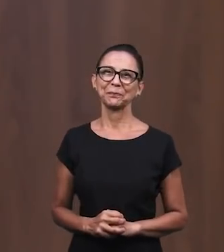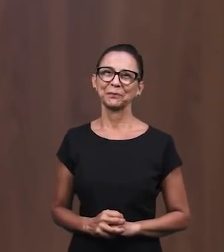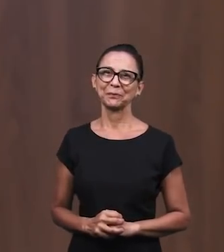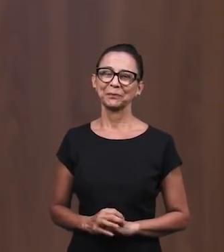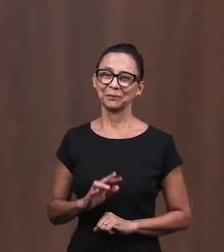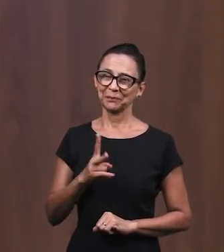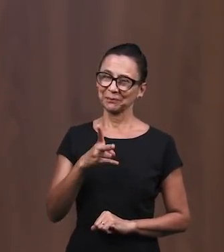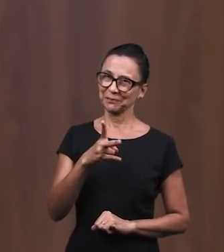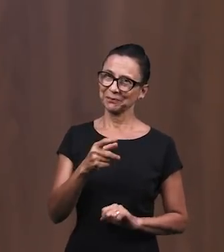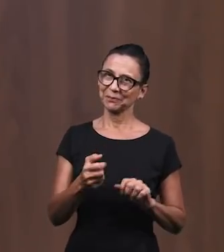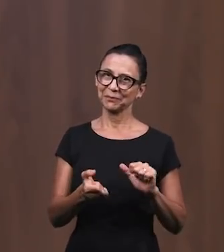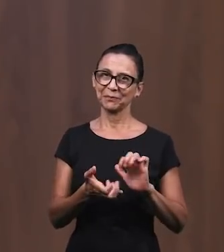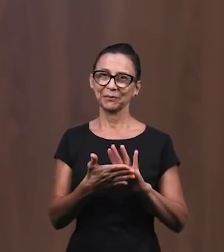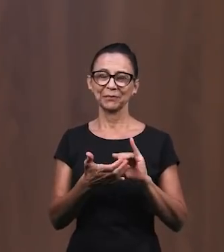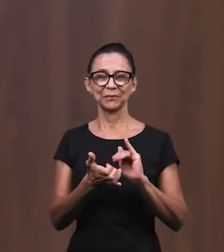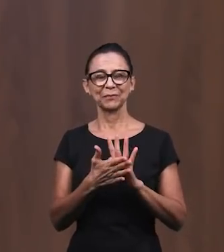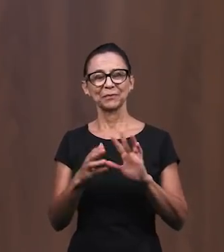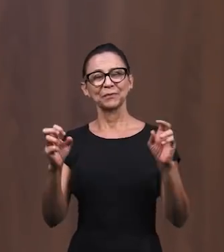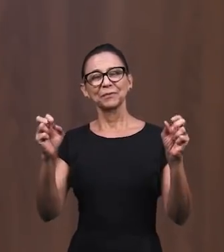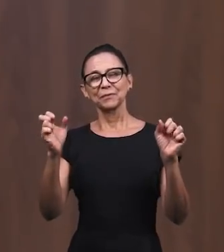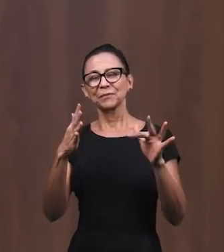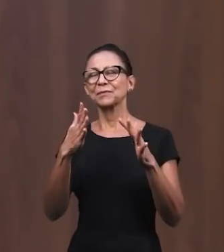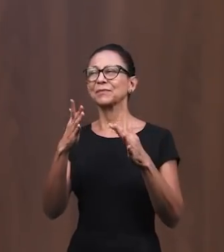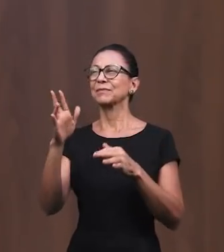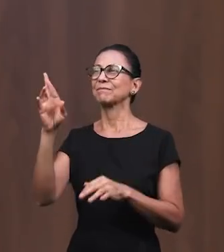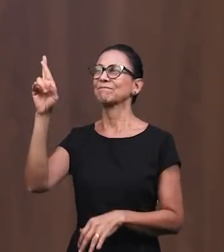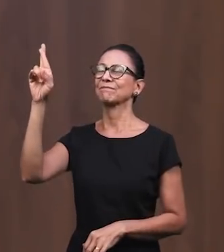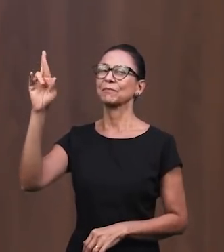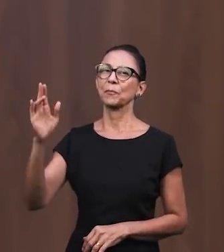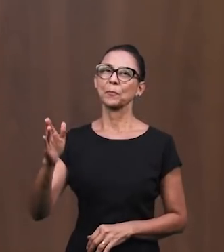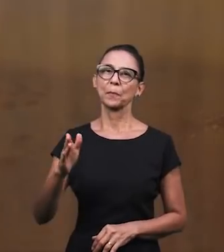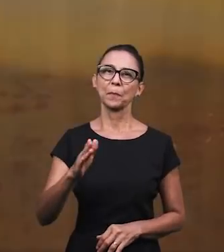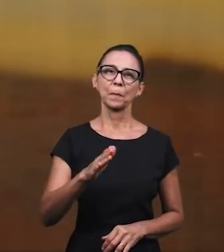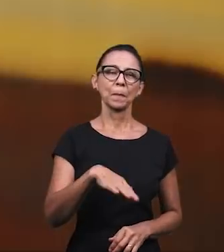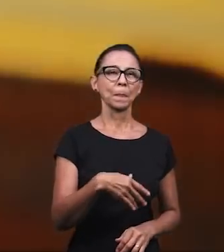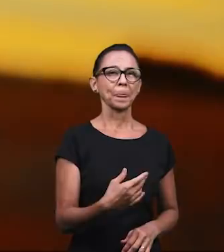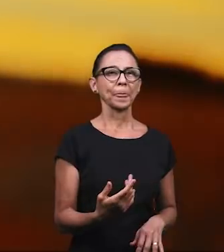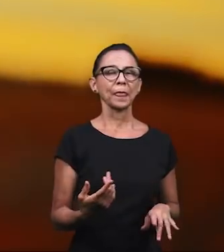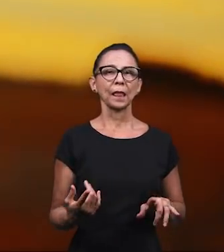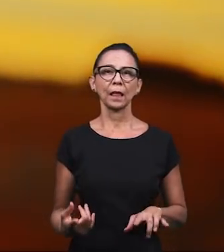Jesus. Graças a Deus. Mais um louvor em glorificação ao nome do Senhor.